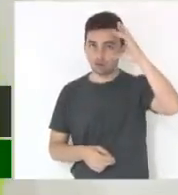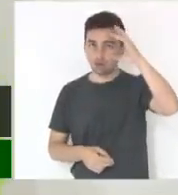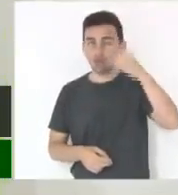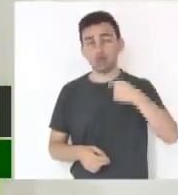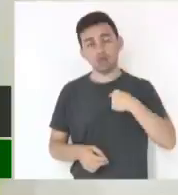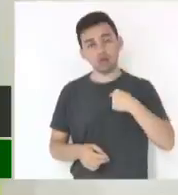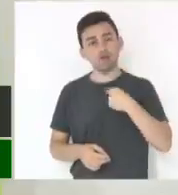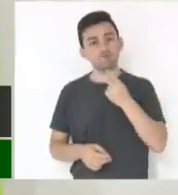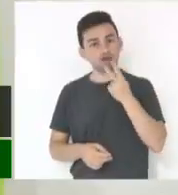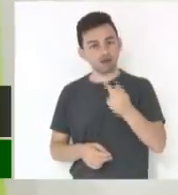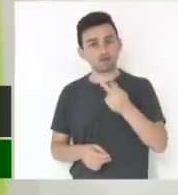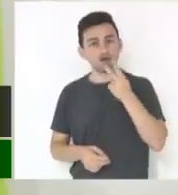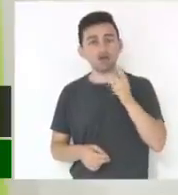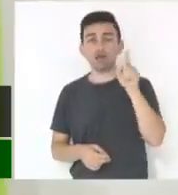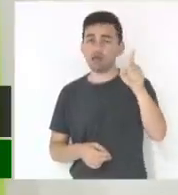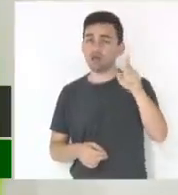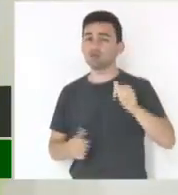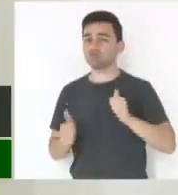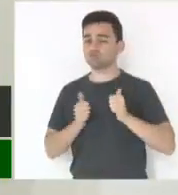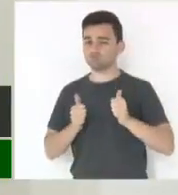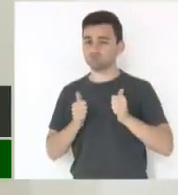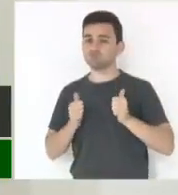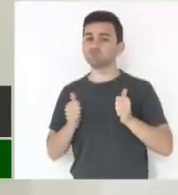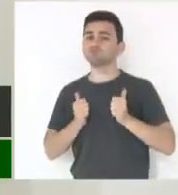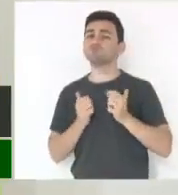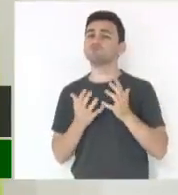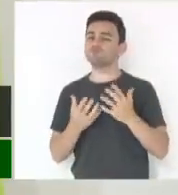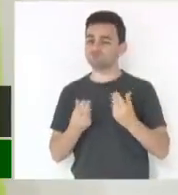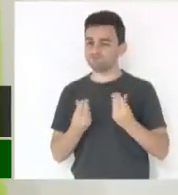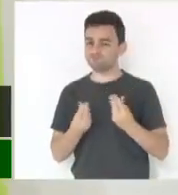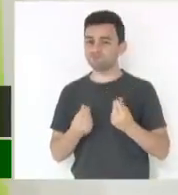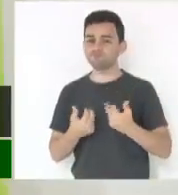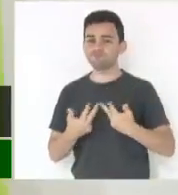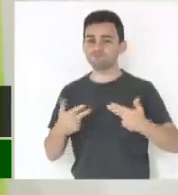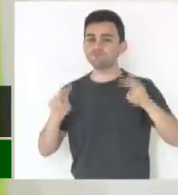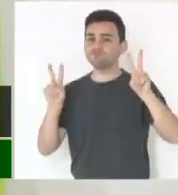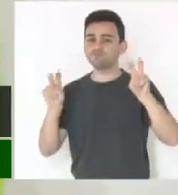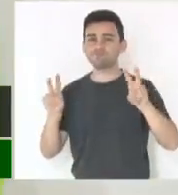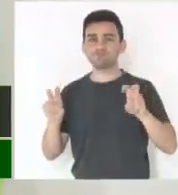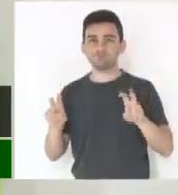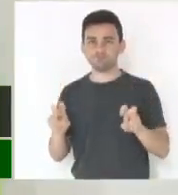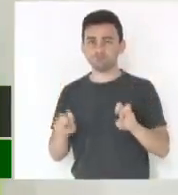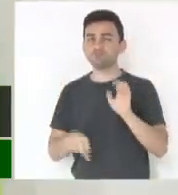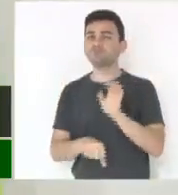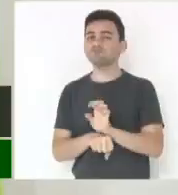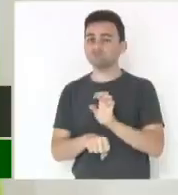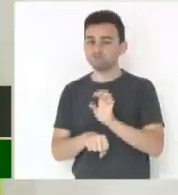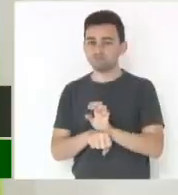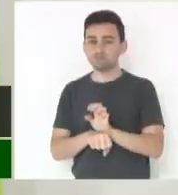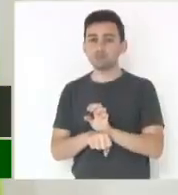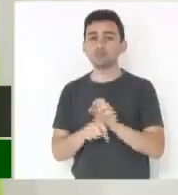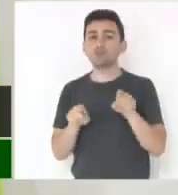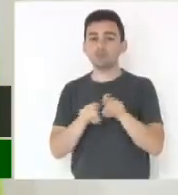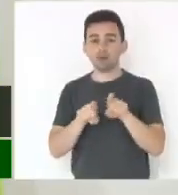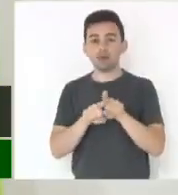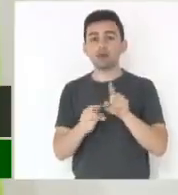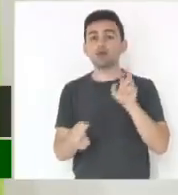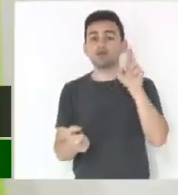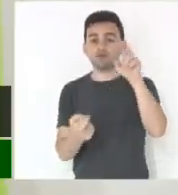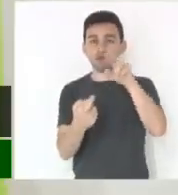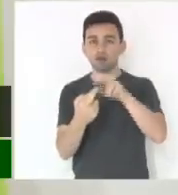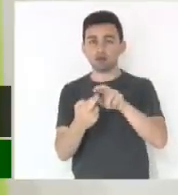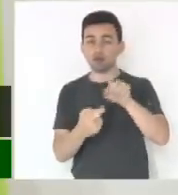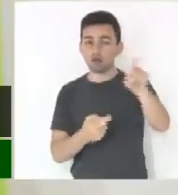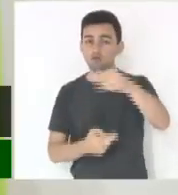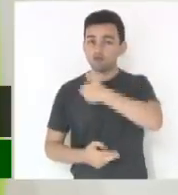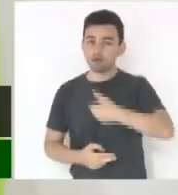considero que ele se omitiu muito nas questões do Estado, com referência também ao governo federal.